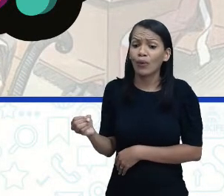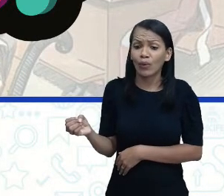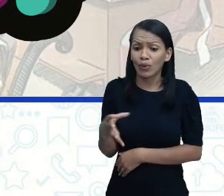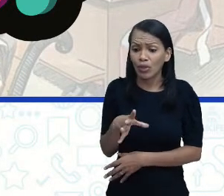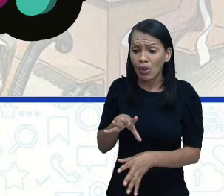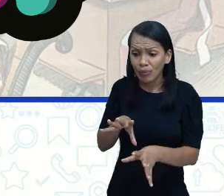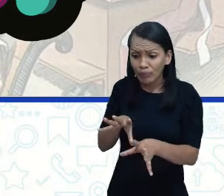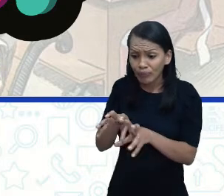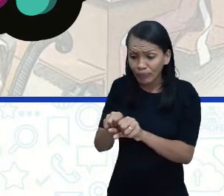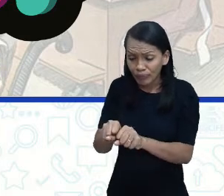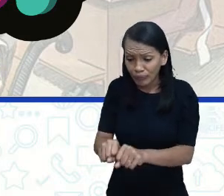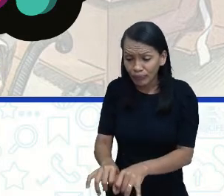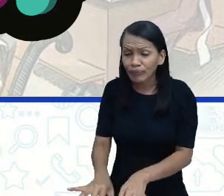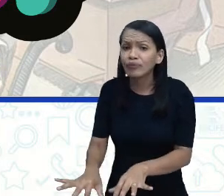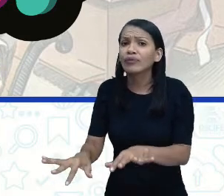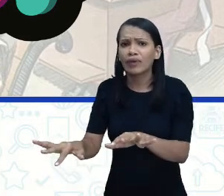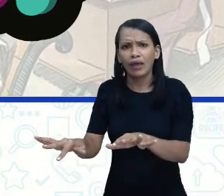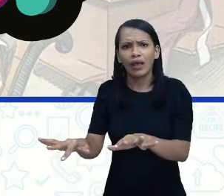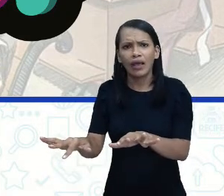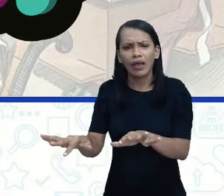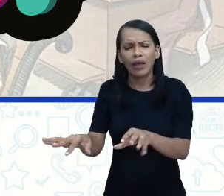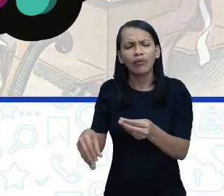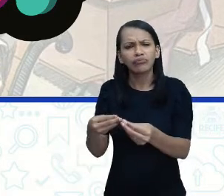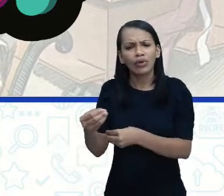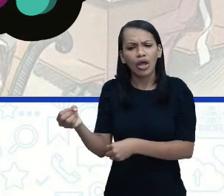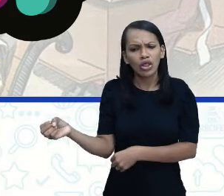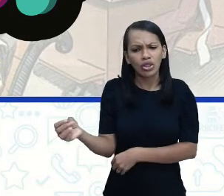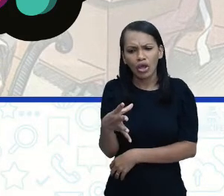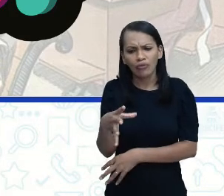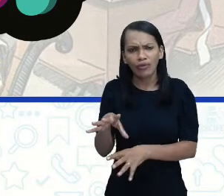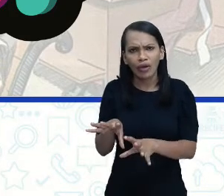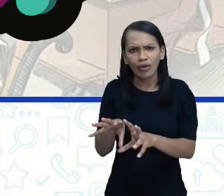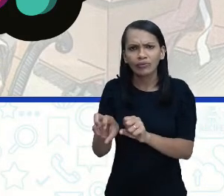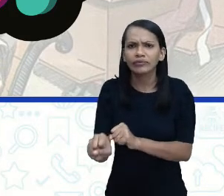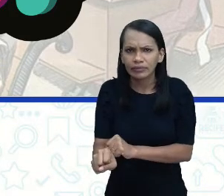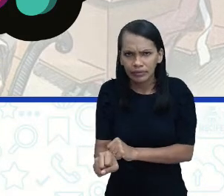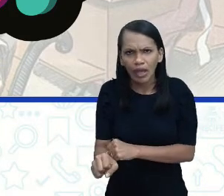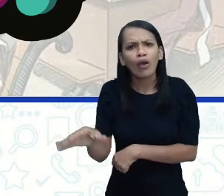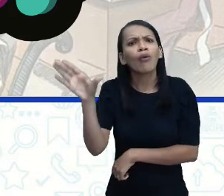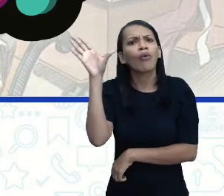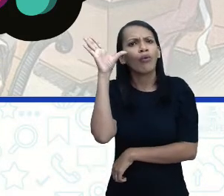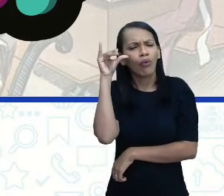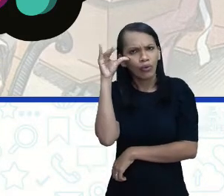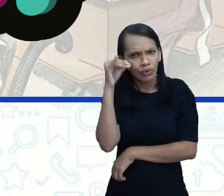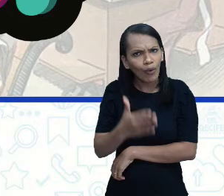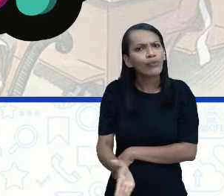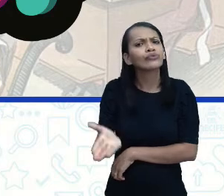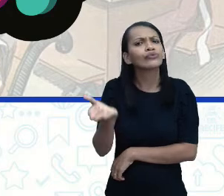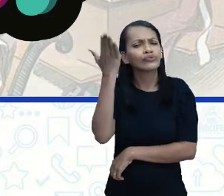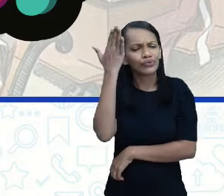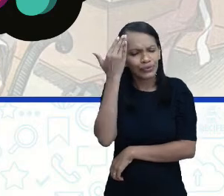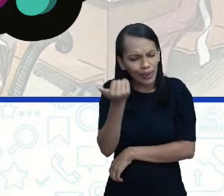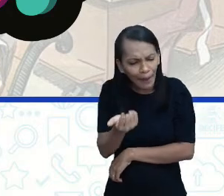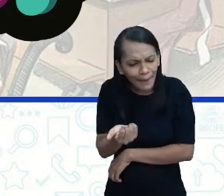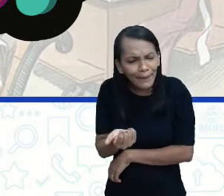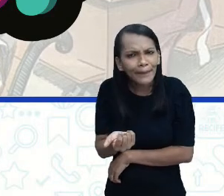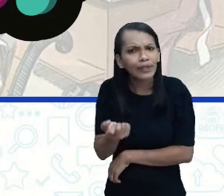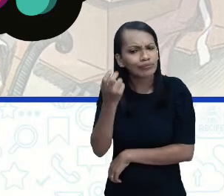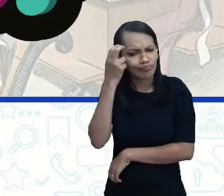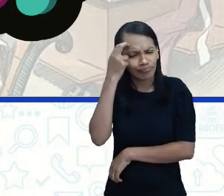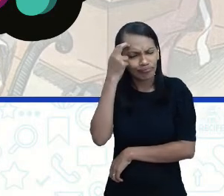uma nova fase de colonização e além de curioso ele é sabido, né, professor? Exatamente. Porque vejam, a gente fala